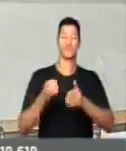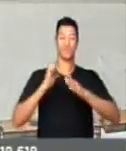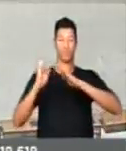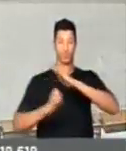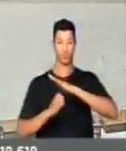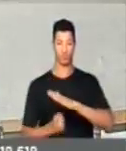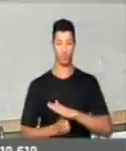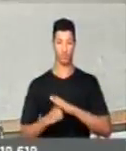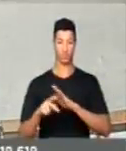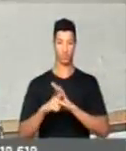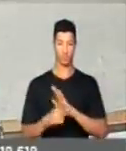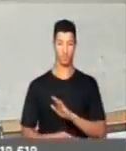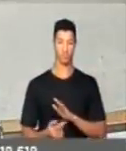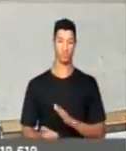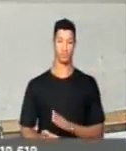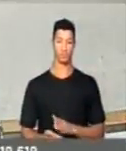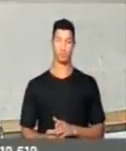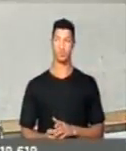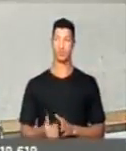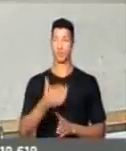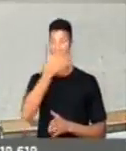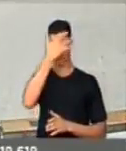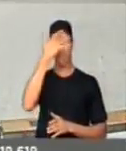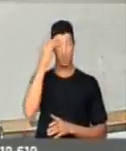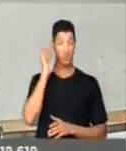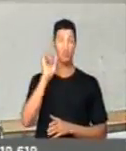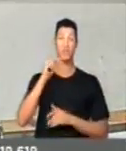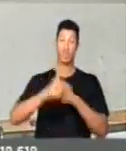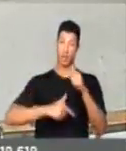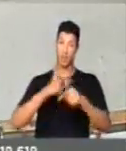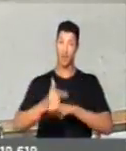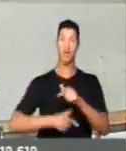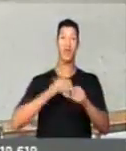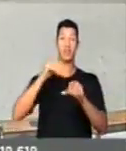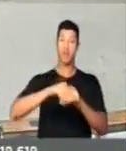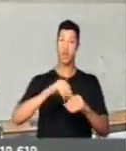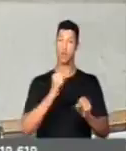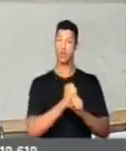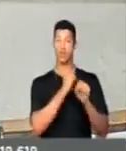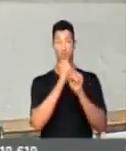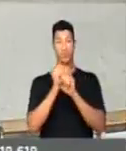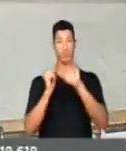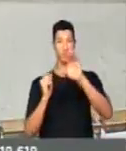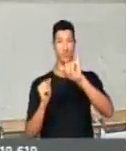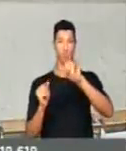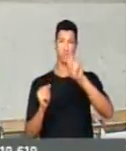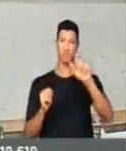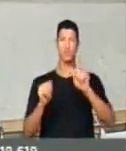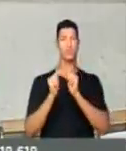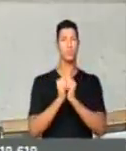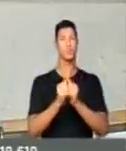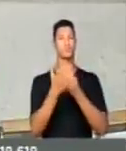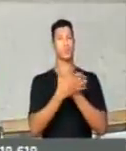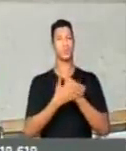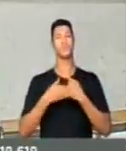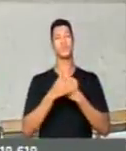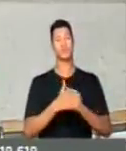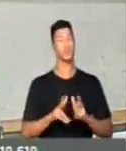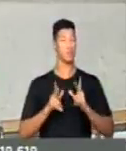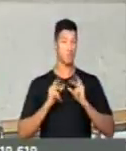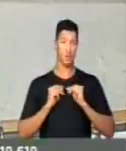empresários, as pessoas que trabalham na construção civil, com todo o carinho que